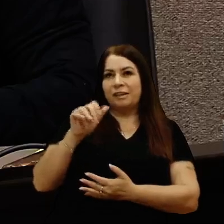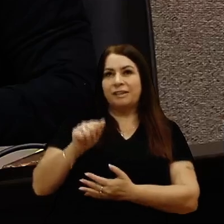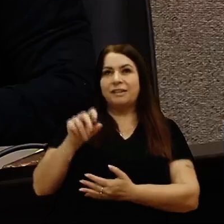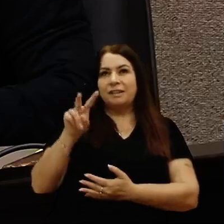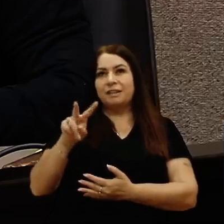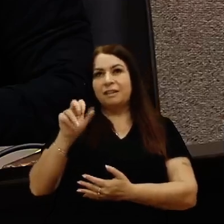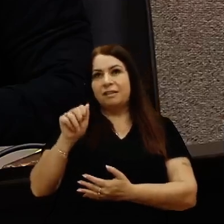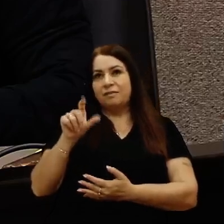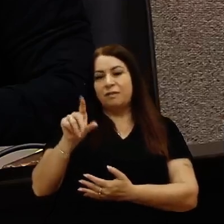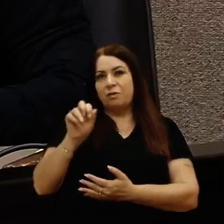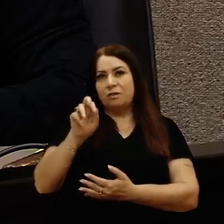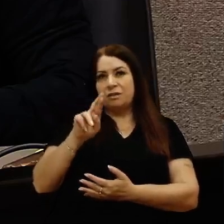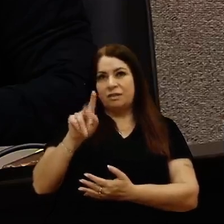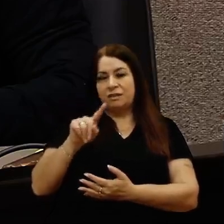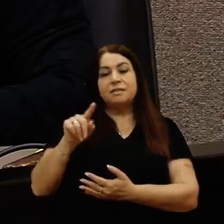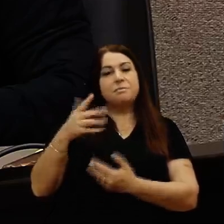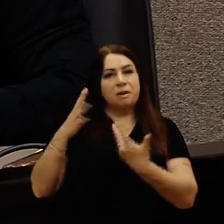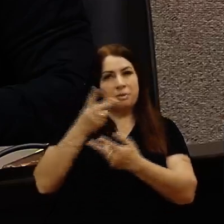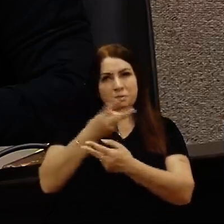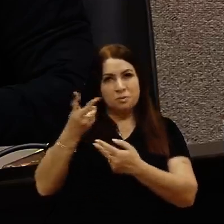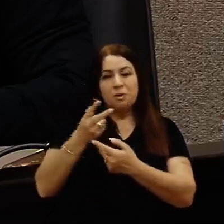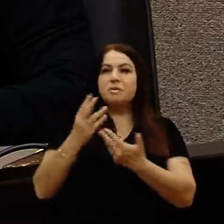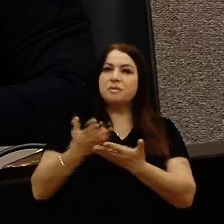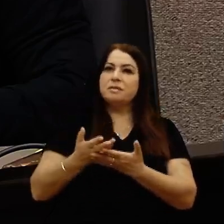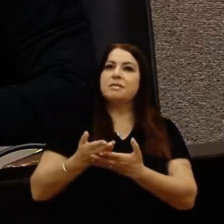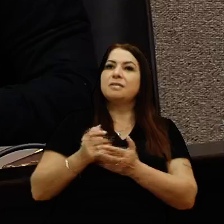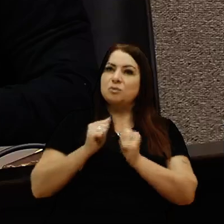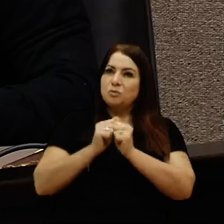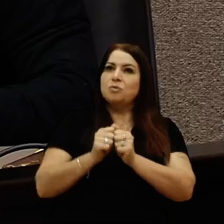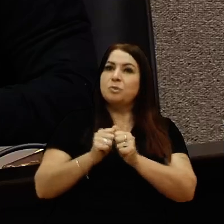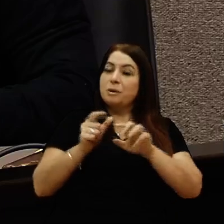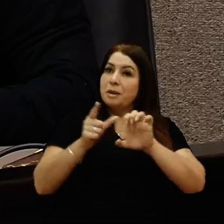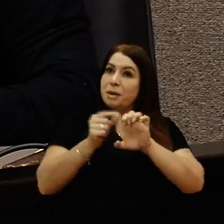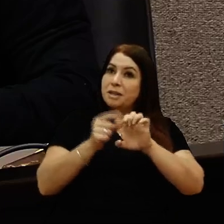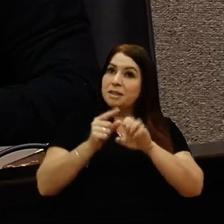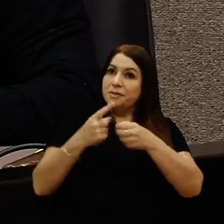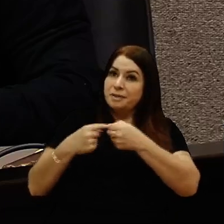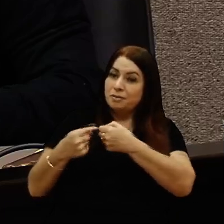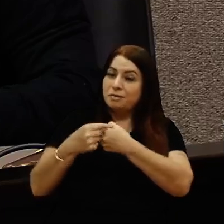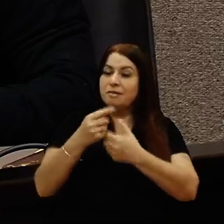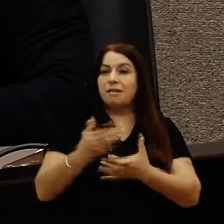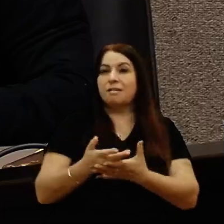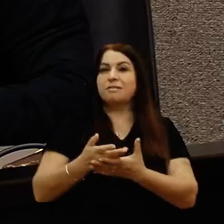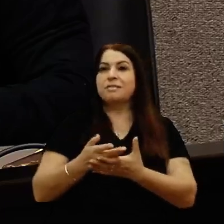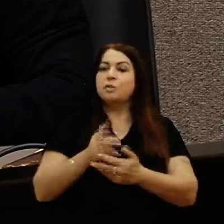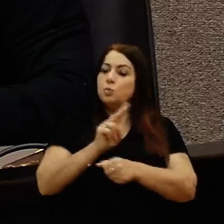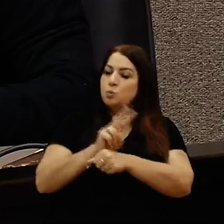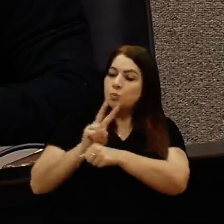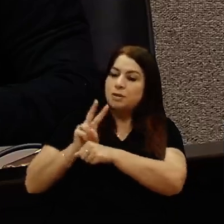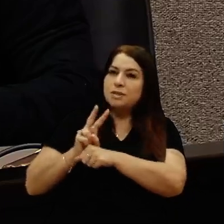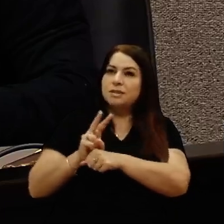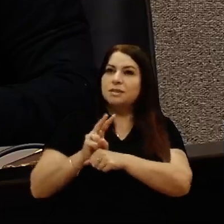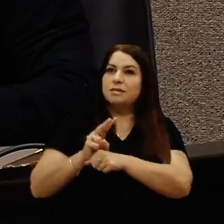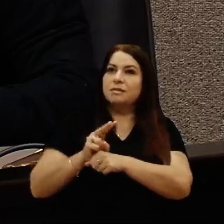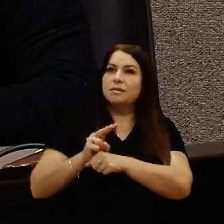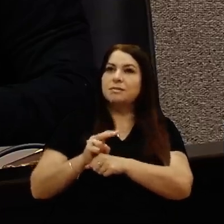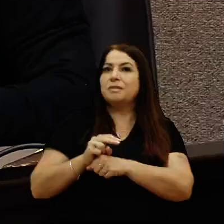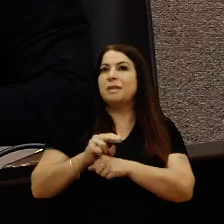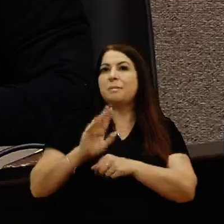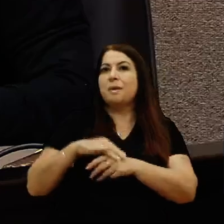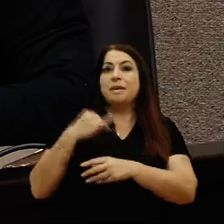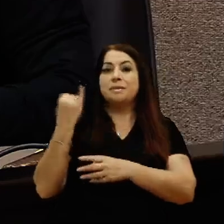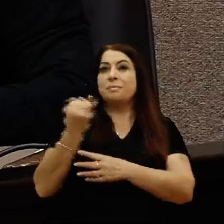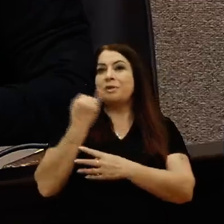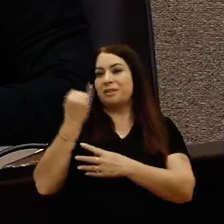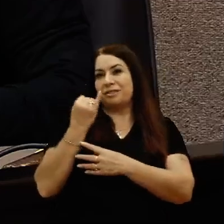Valderês. Então, parabenizar eles por estarem empreendendo na nossa cidade e cuidando dos nossos bens mais